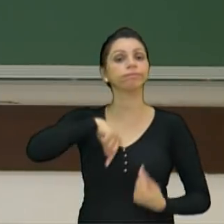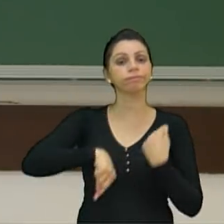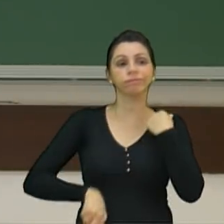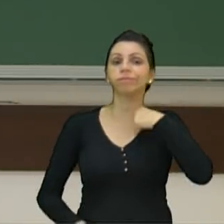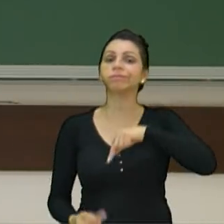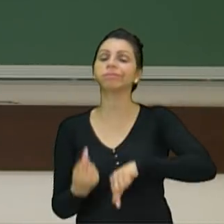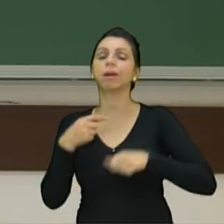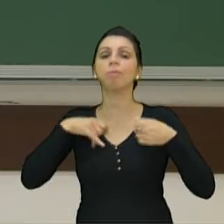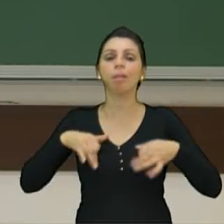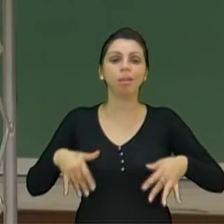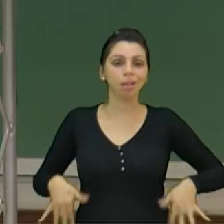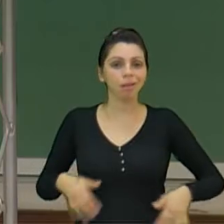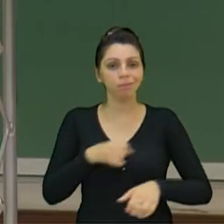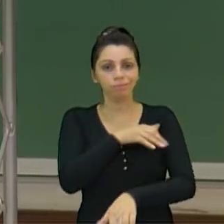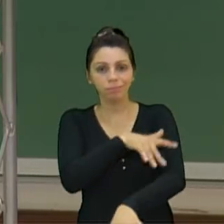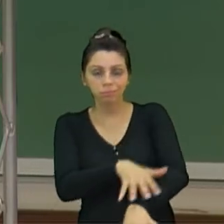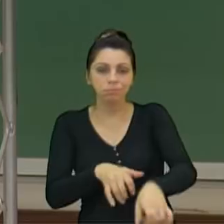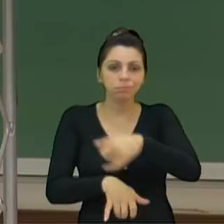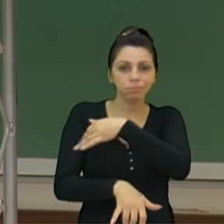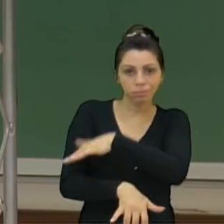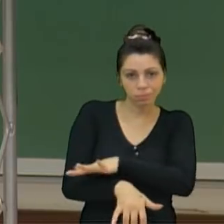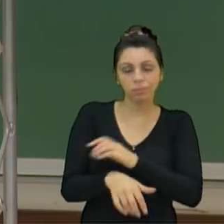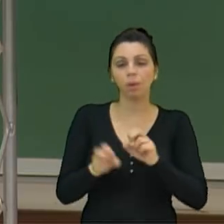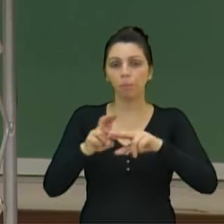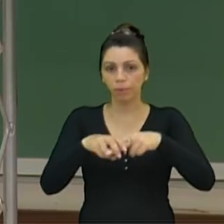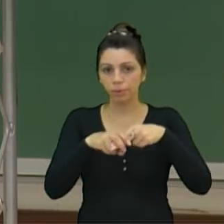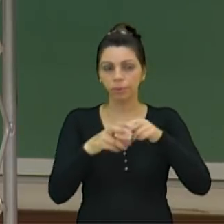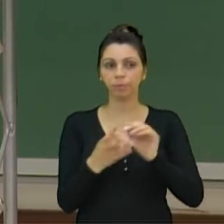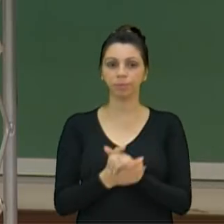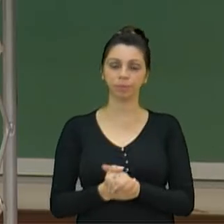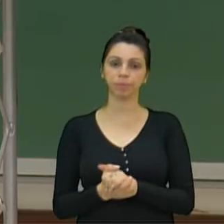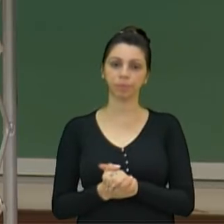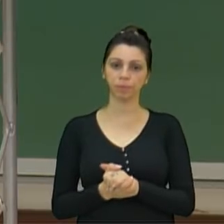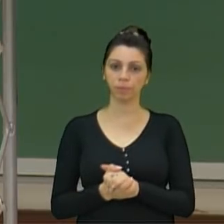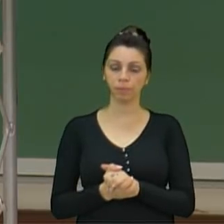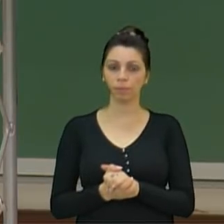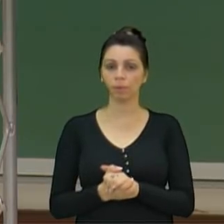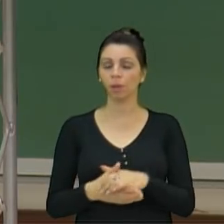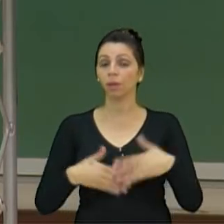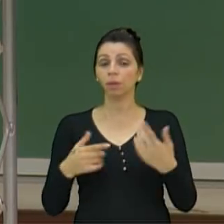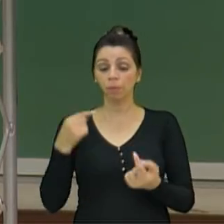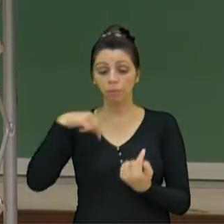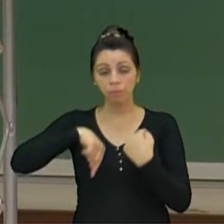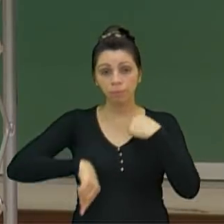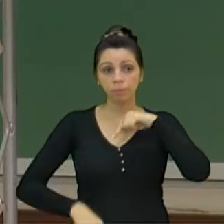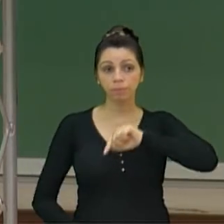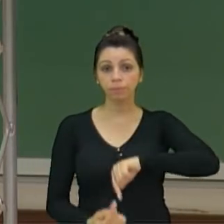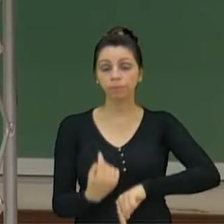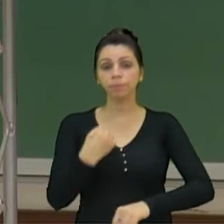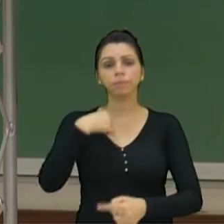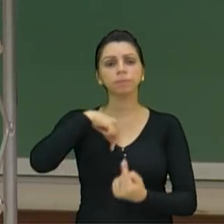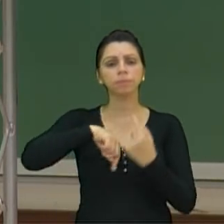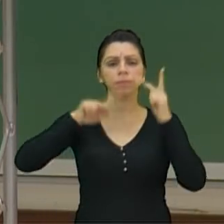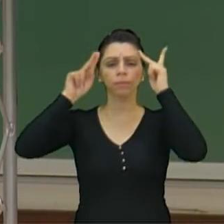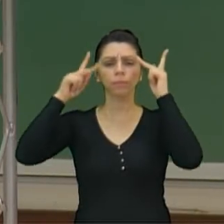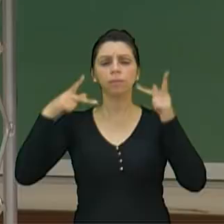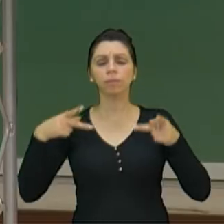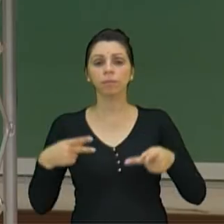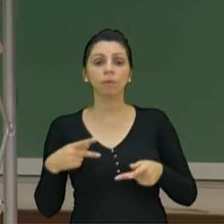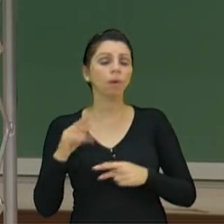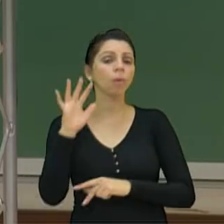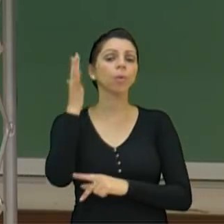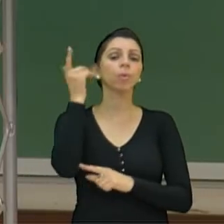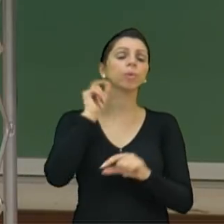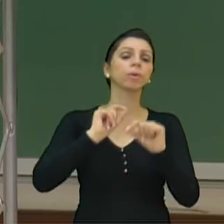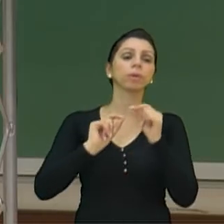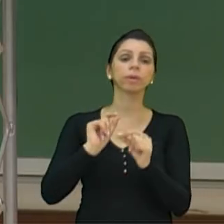pelos vasos sanguíneos. E aí, no caso da nossa circulação, a circulação humana, ela só